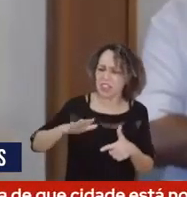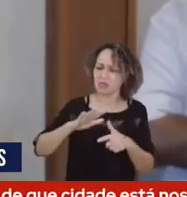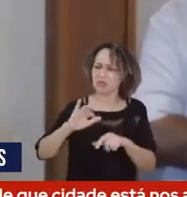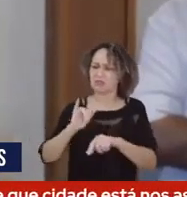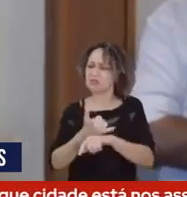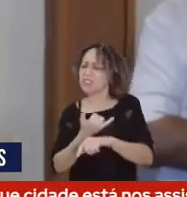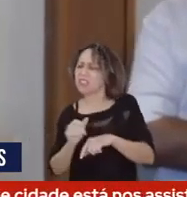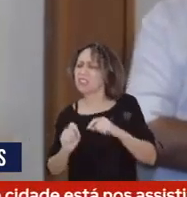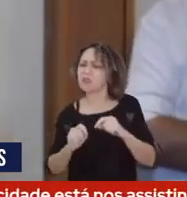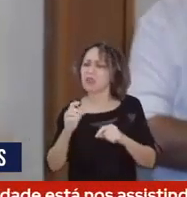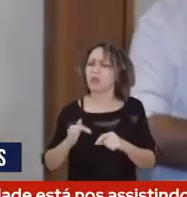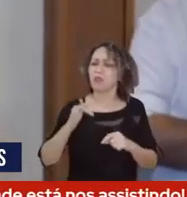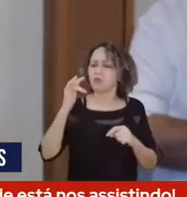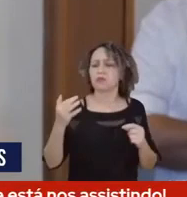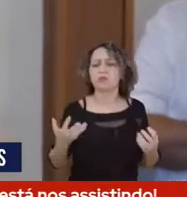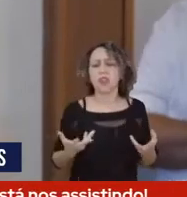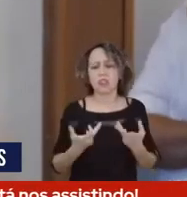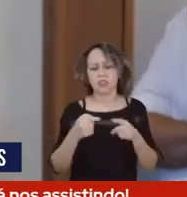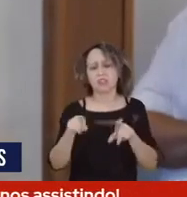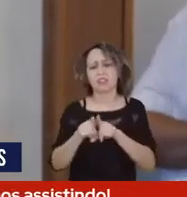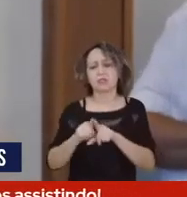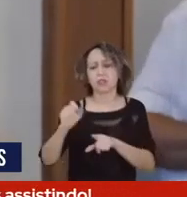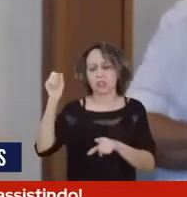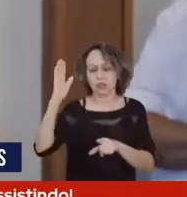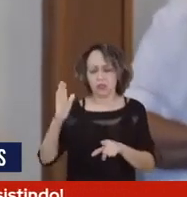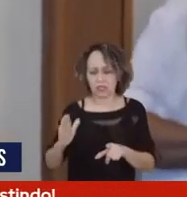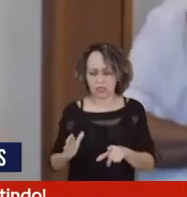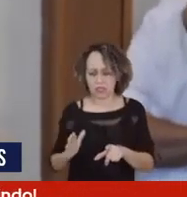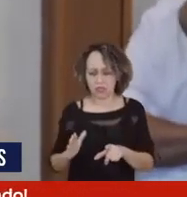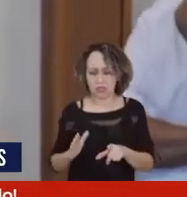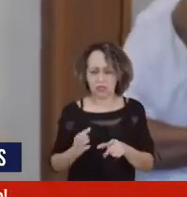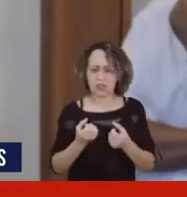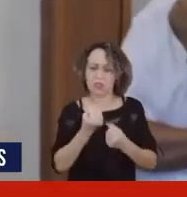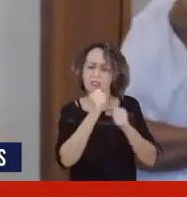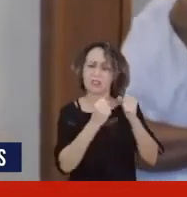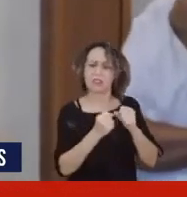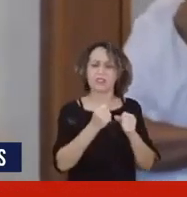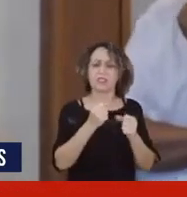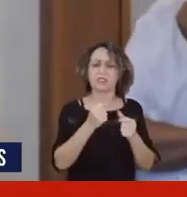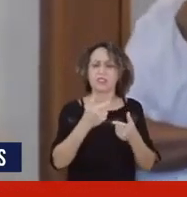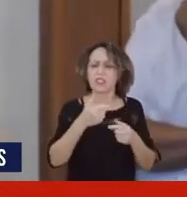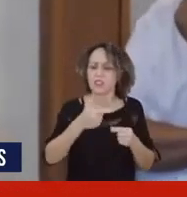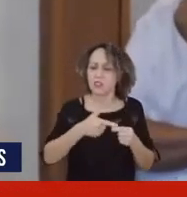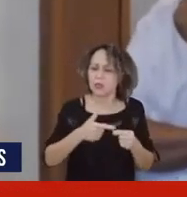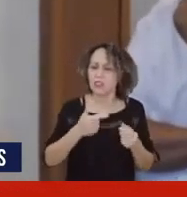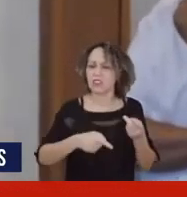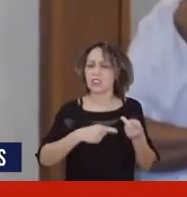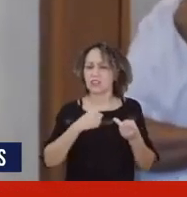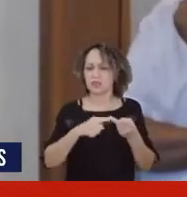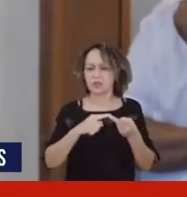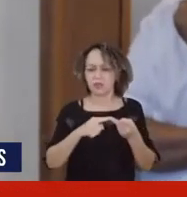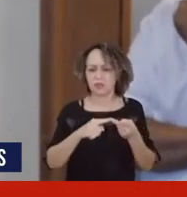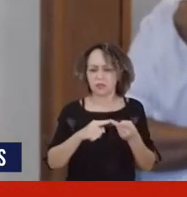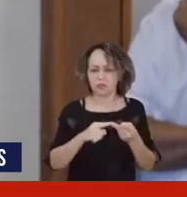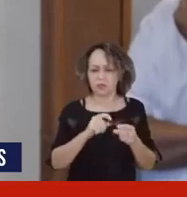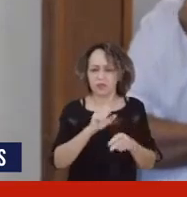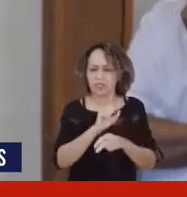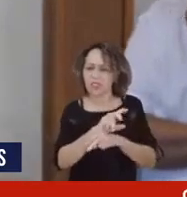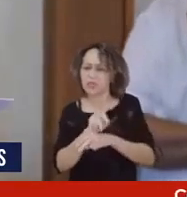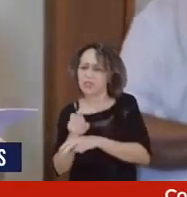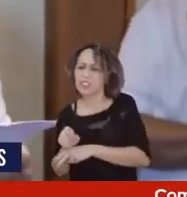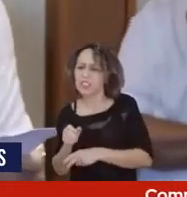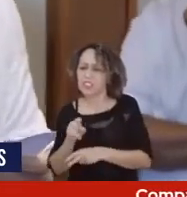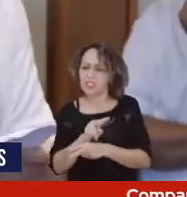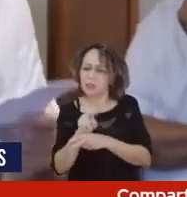país. Refino, distribuição de combustíveis, fertilizantes, logística e produção de energia limpa são alguns dos exemplos de desinvestimentos realizados pela Petrobras